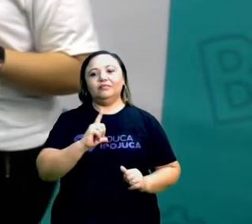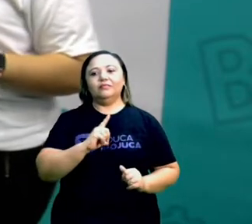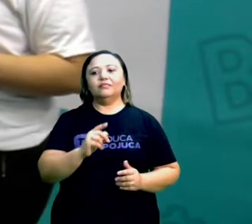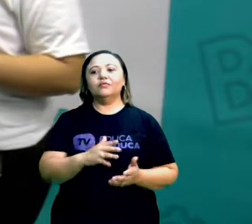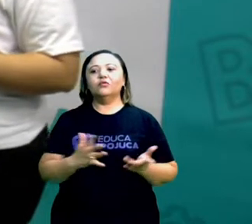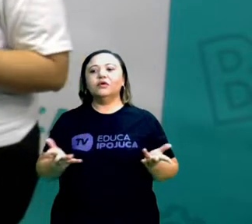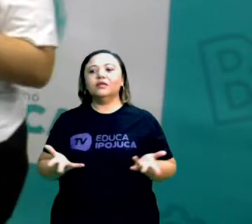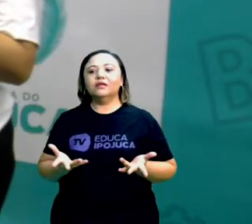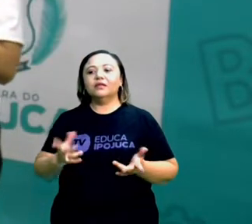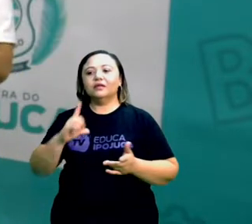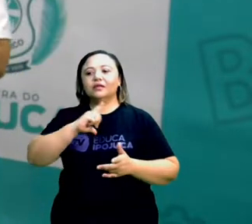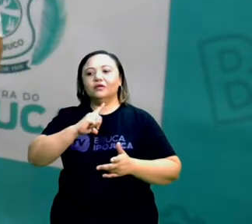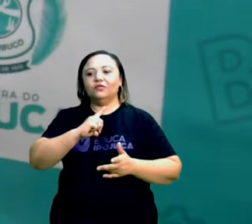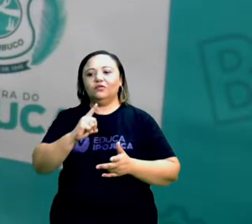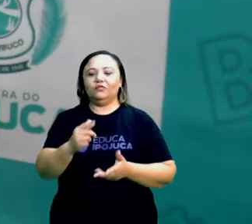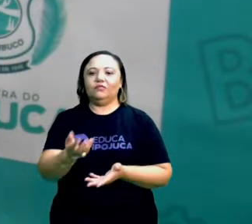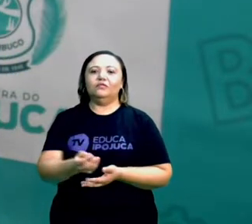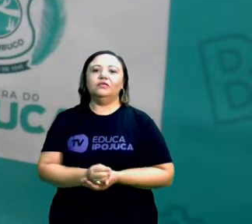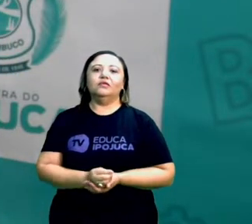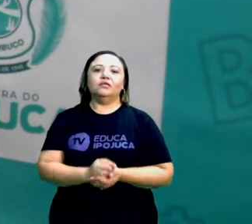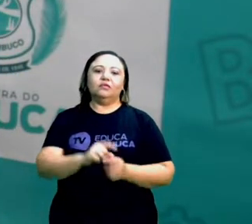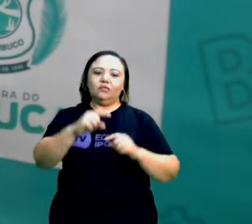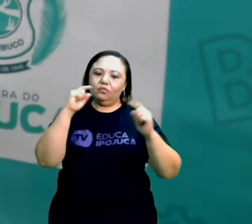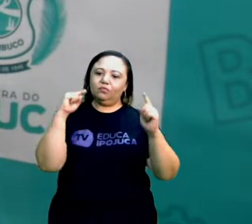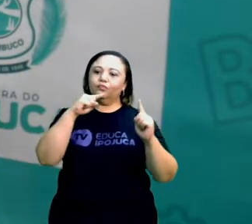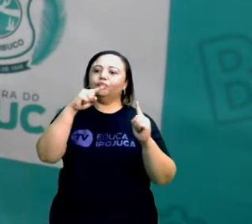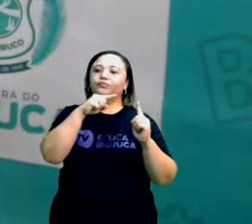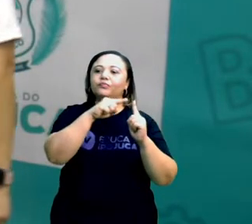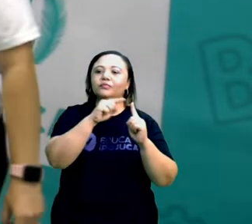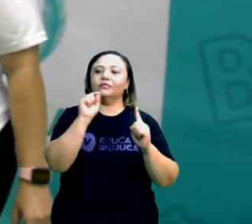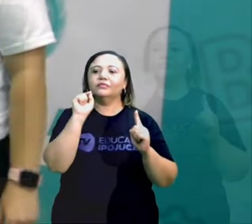O que temos para hoje? Vamos ver os nossos objetivos.